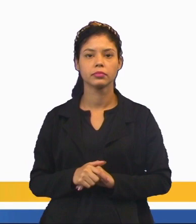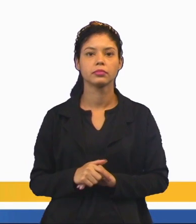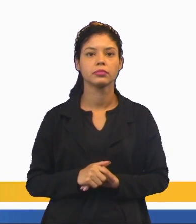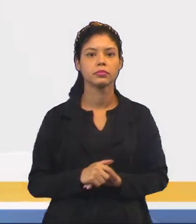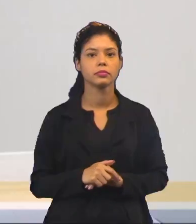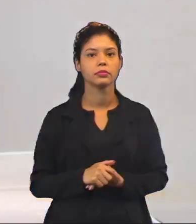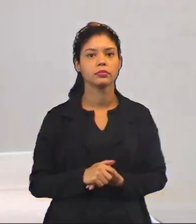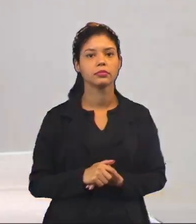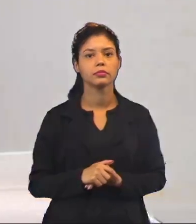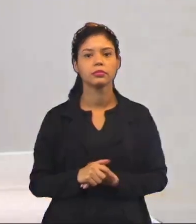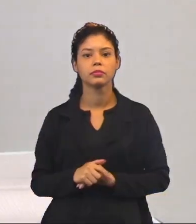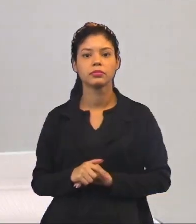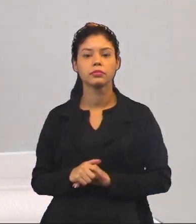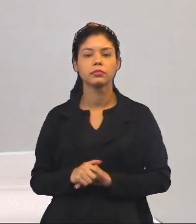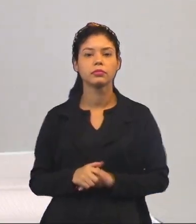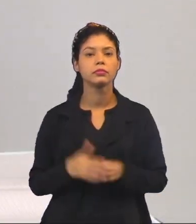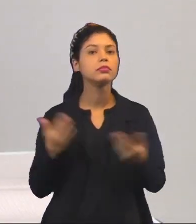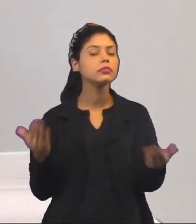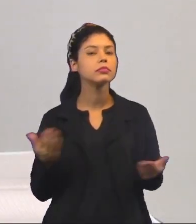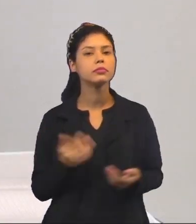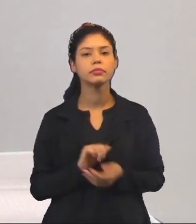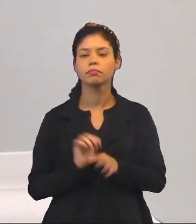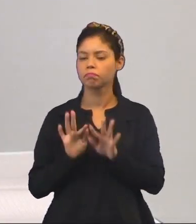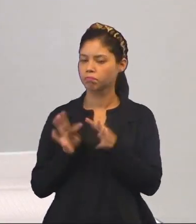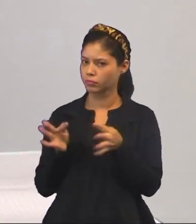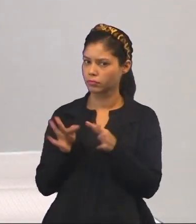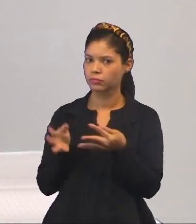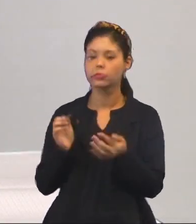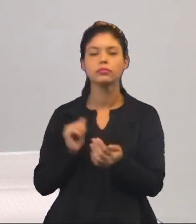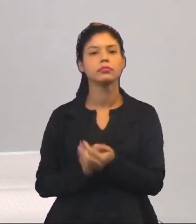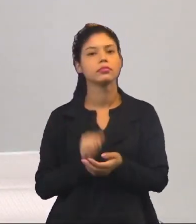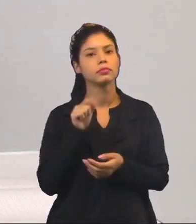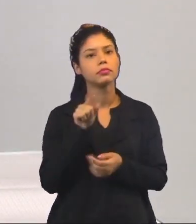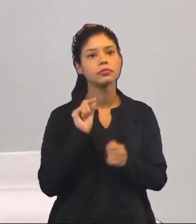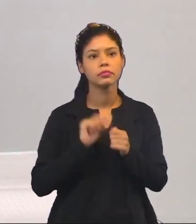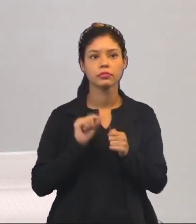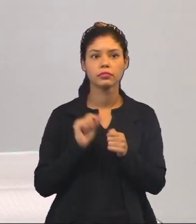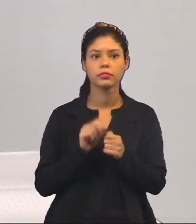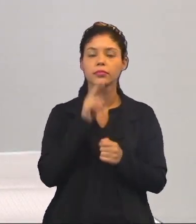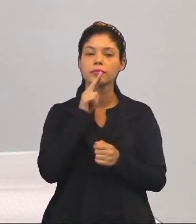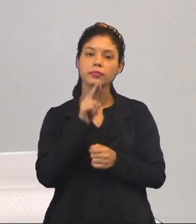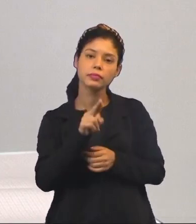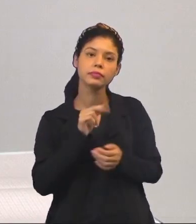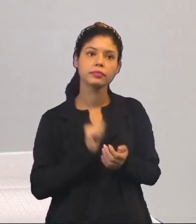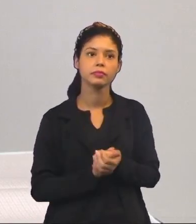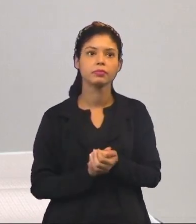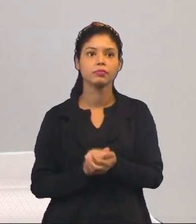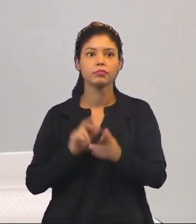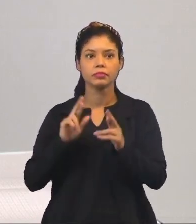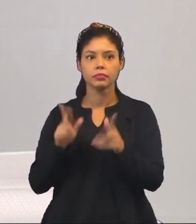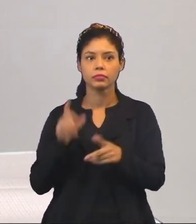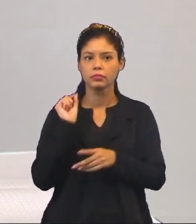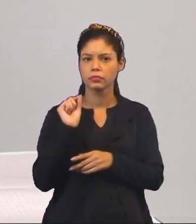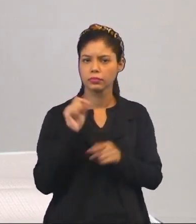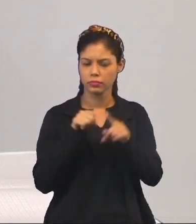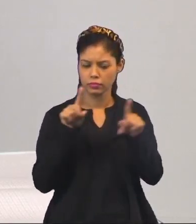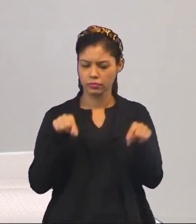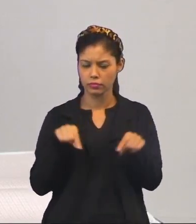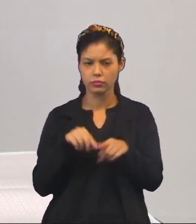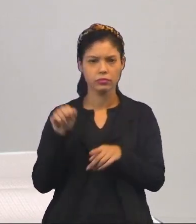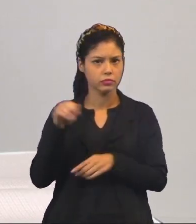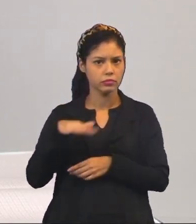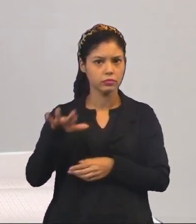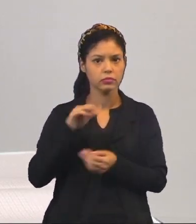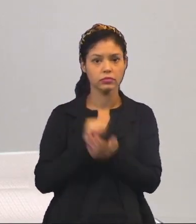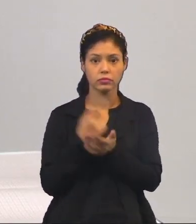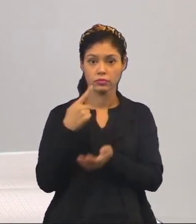aqui comigo. Então, é muito simples você fazer esse cálculo, distinguir o que é área e o que é